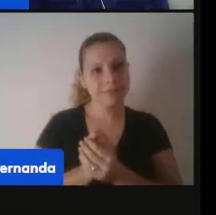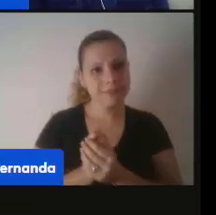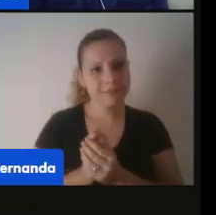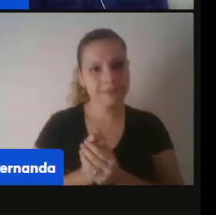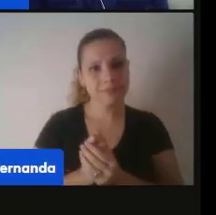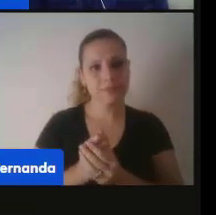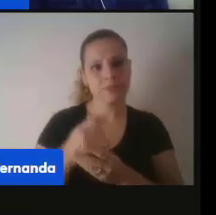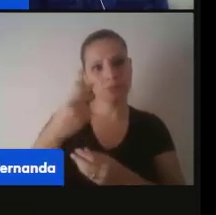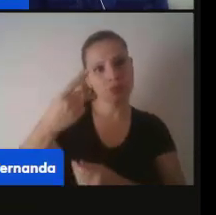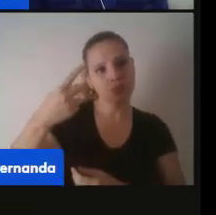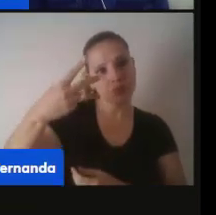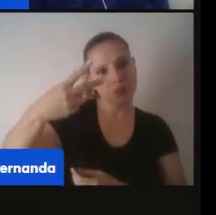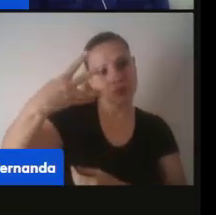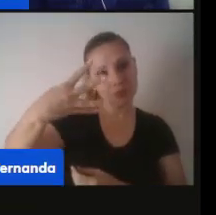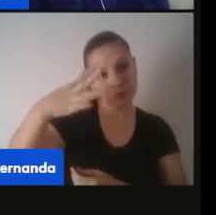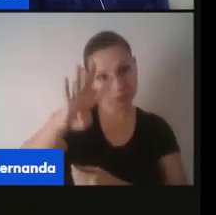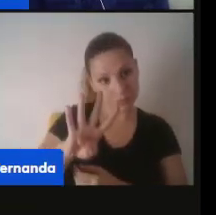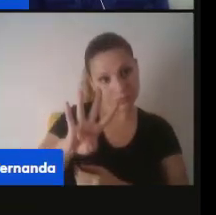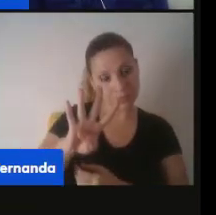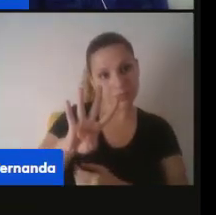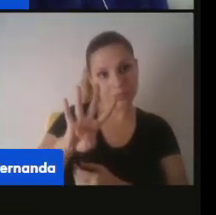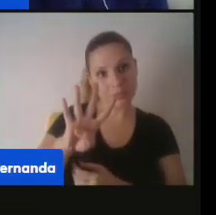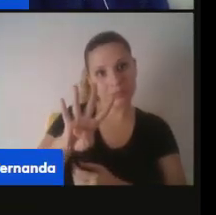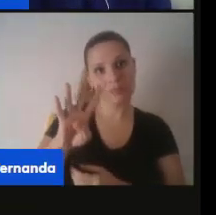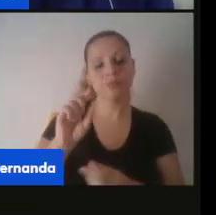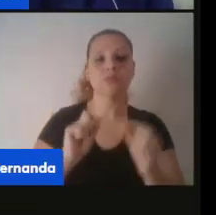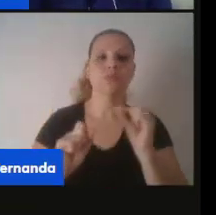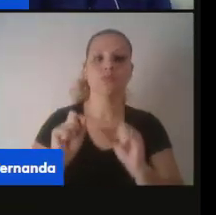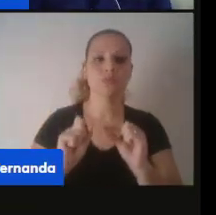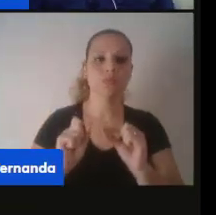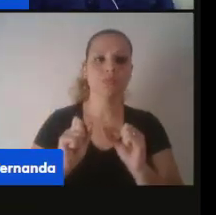1, 2, 3 e 4, e a gente